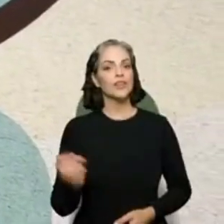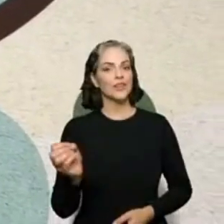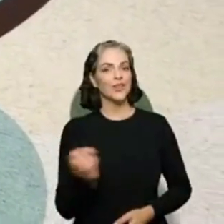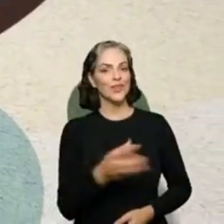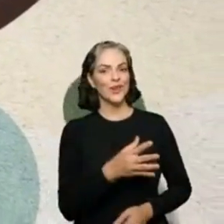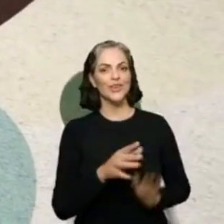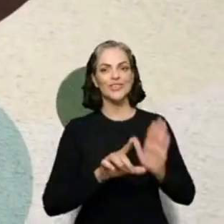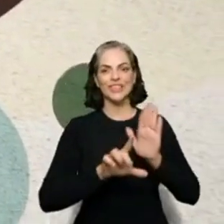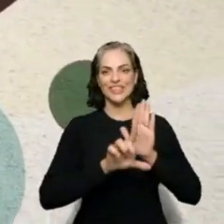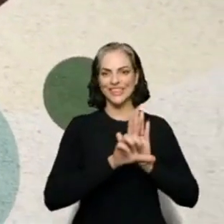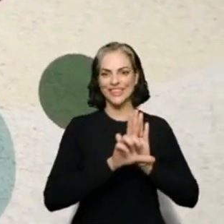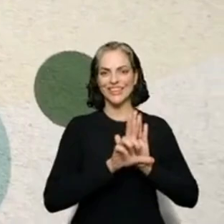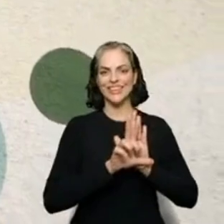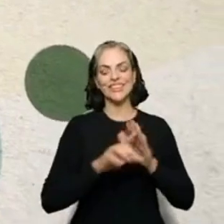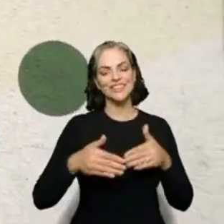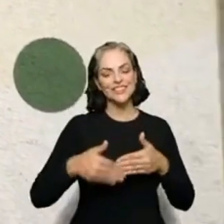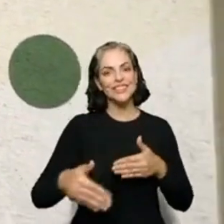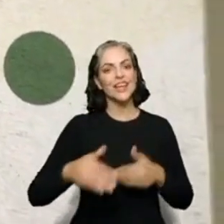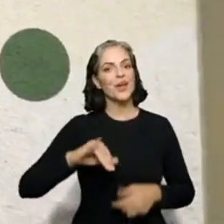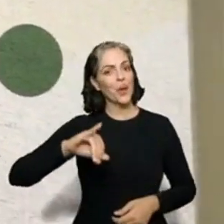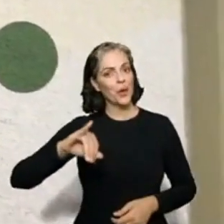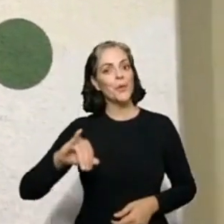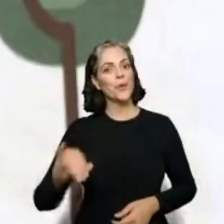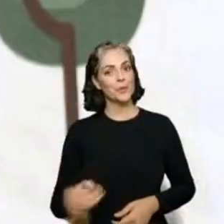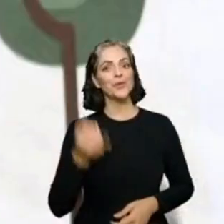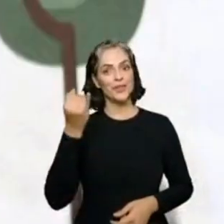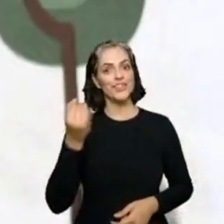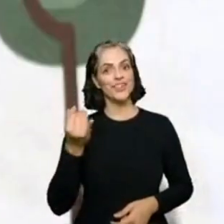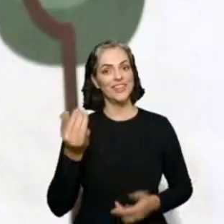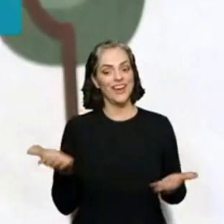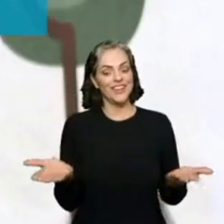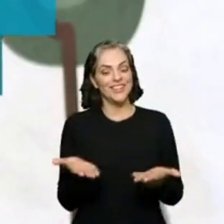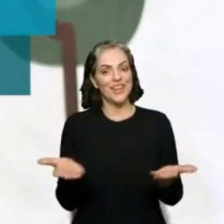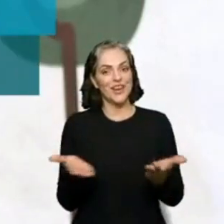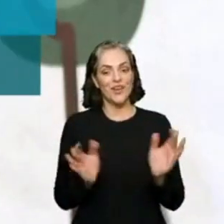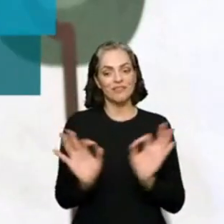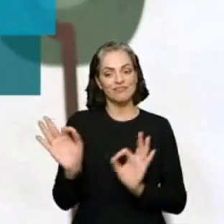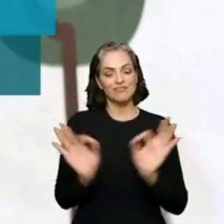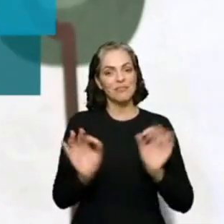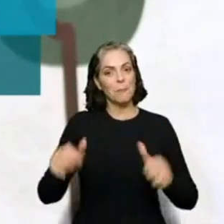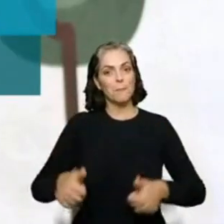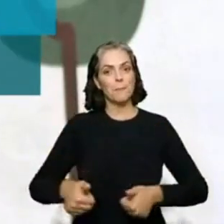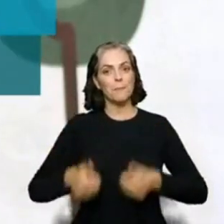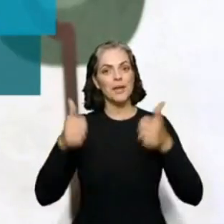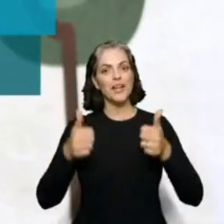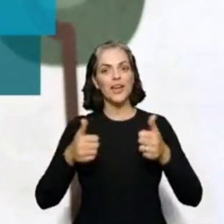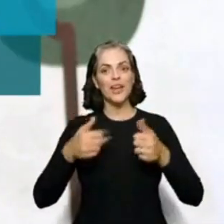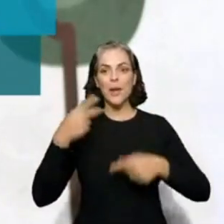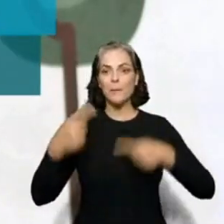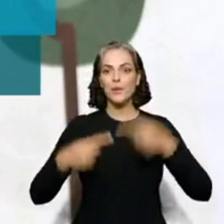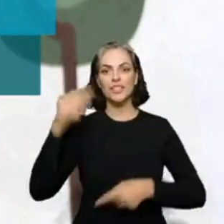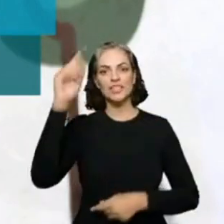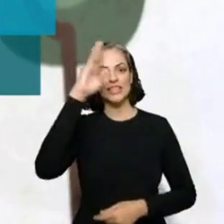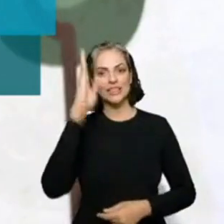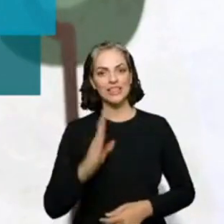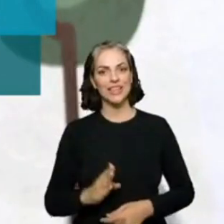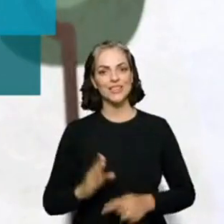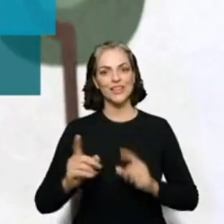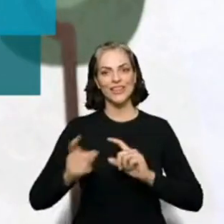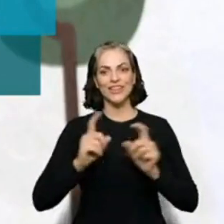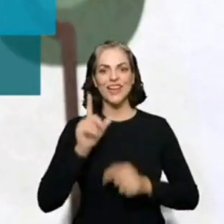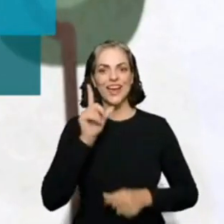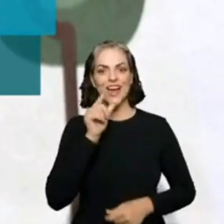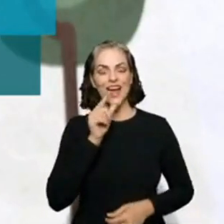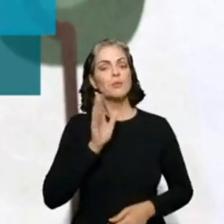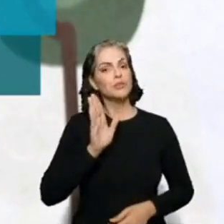O novo marco hídrico é uma oportunidade de fazer o aprimoramento da política nacional de recursos hídricos, que